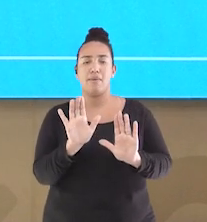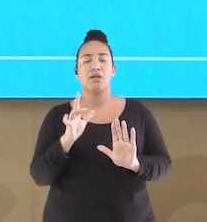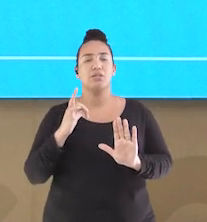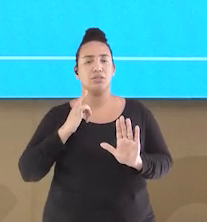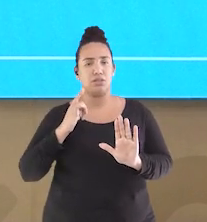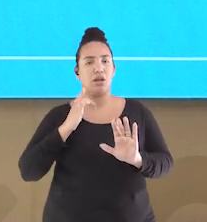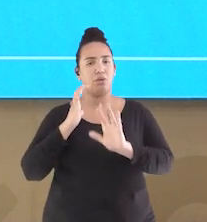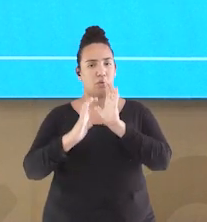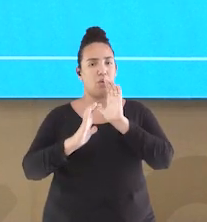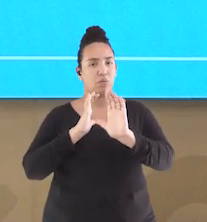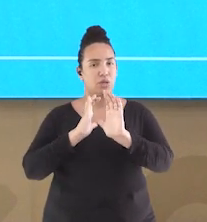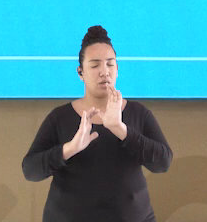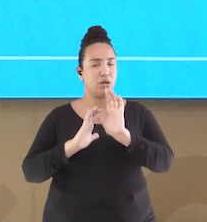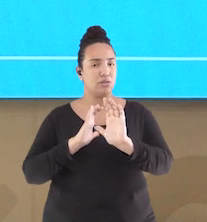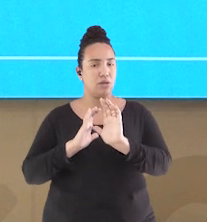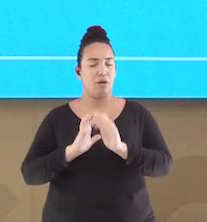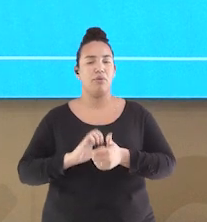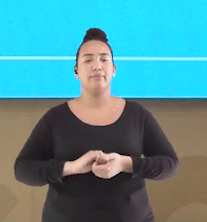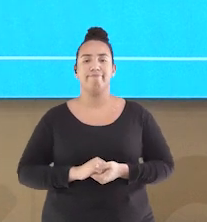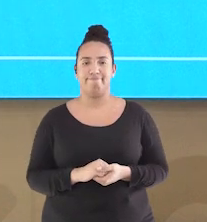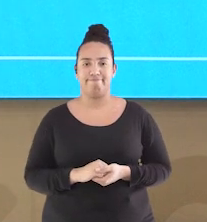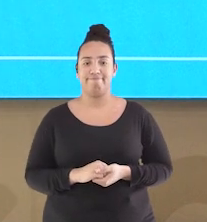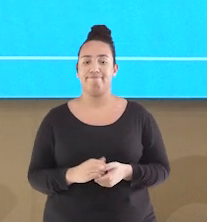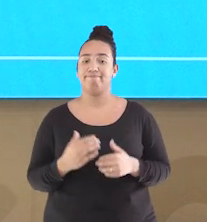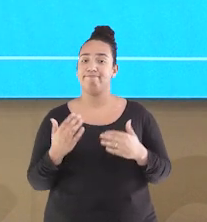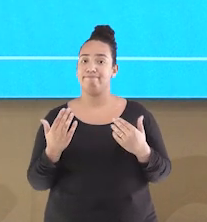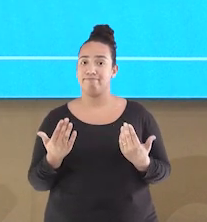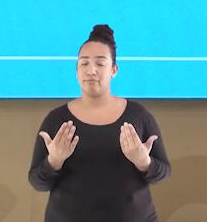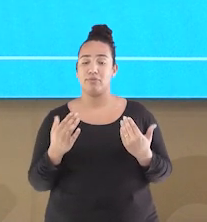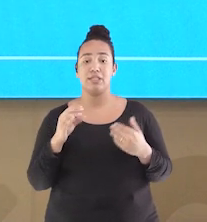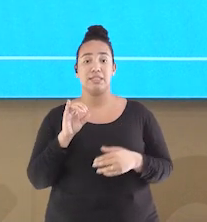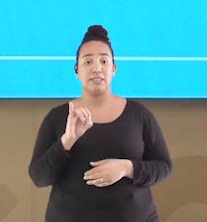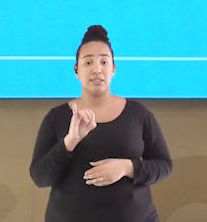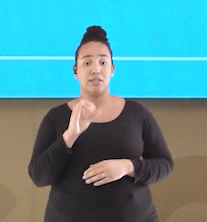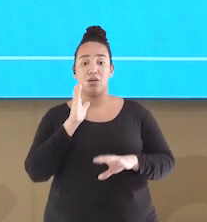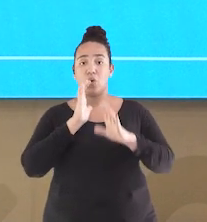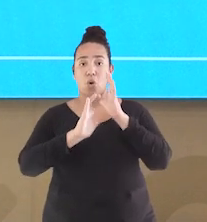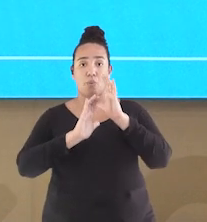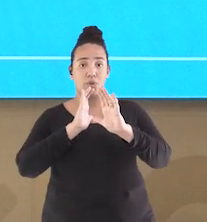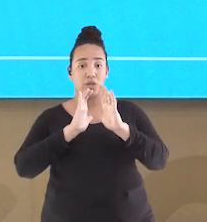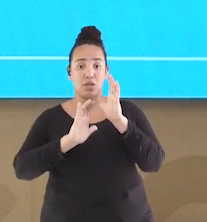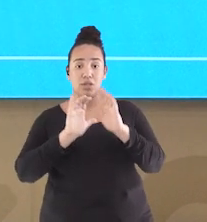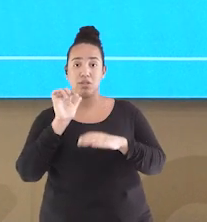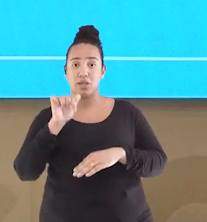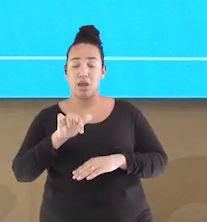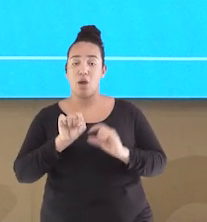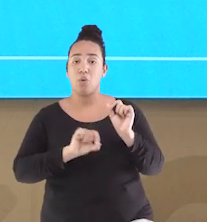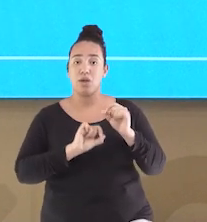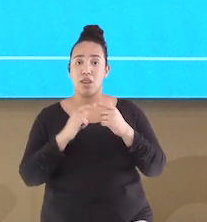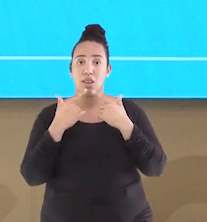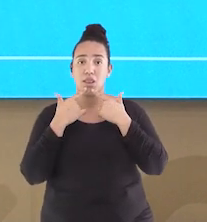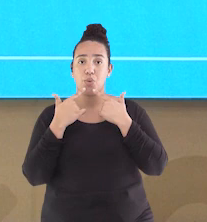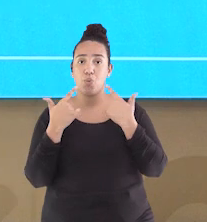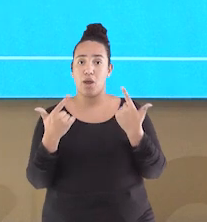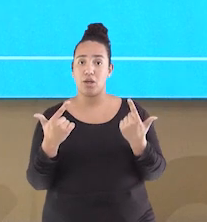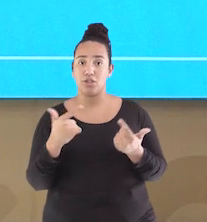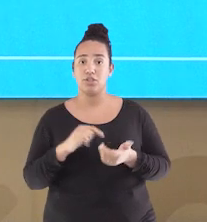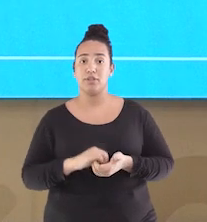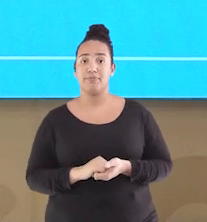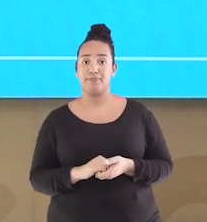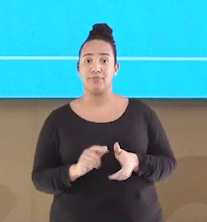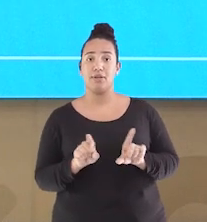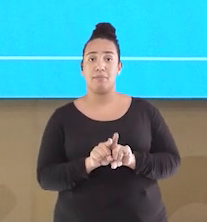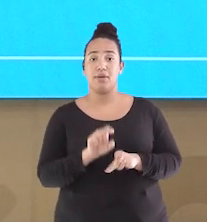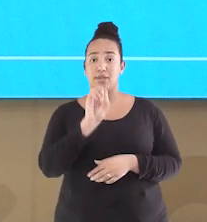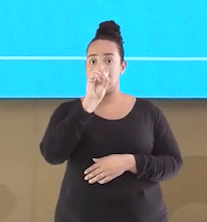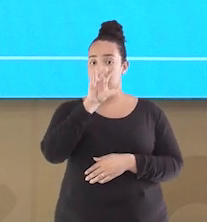uma comunicação? Chamamos toda forma de comunicação de linguagem. E o semáforo